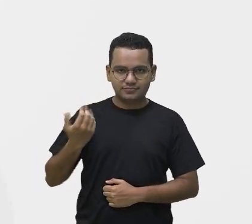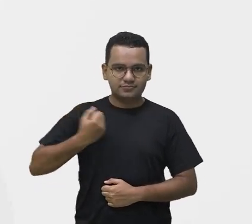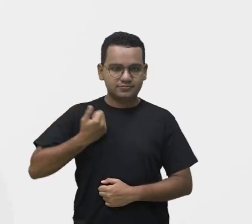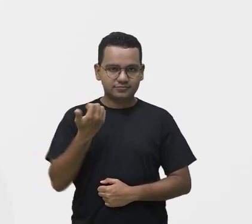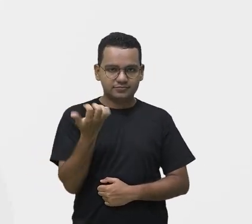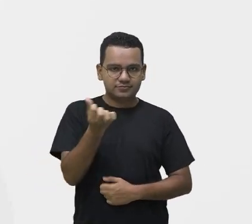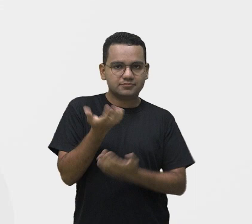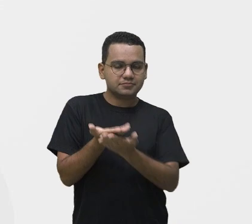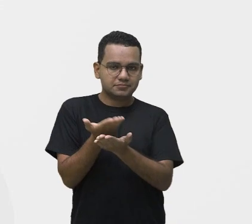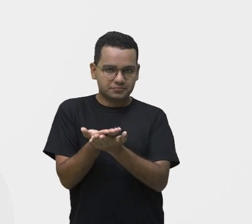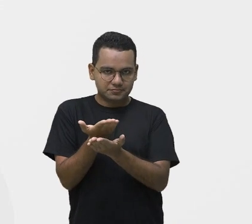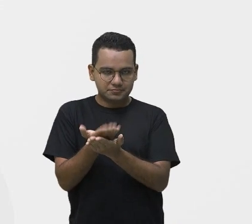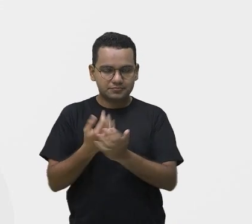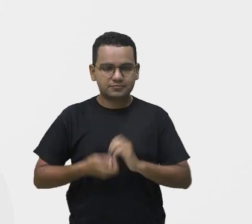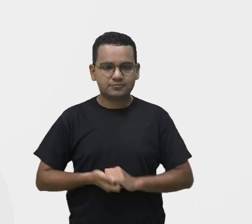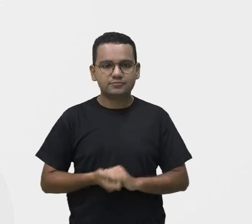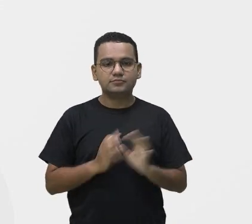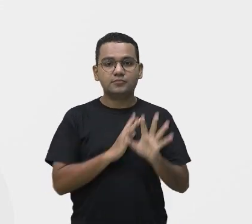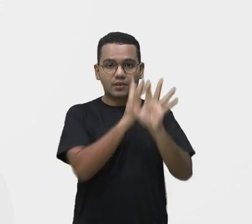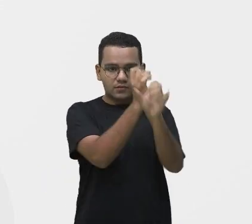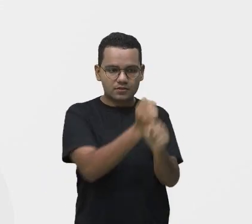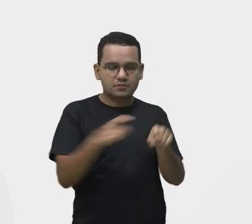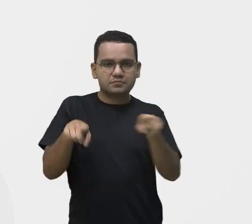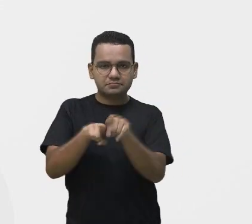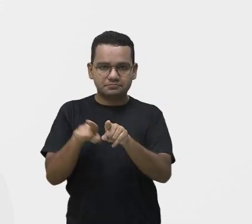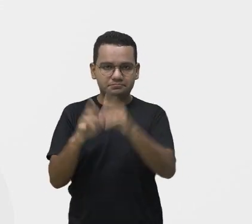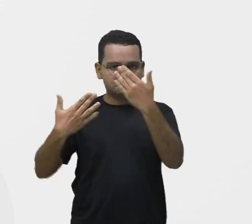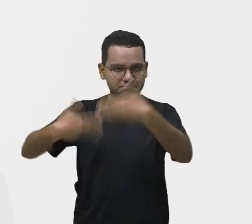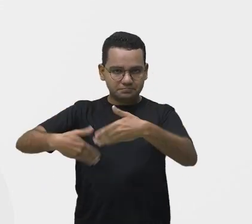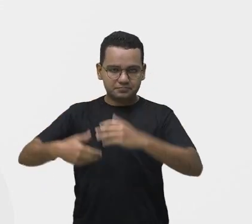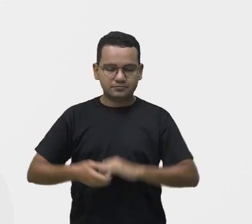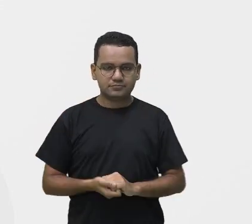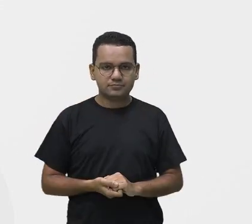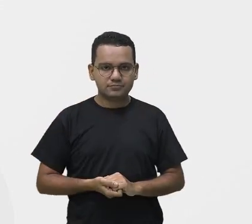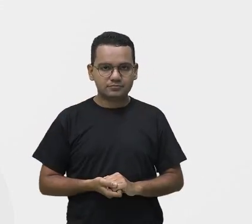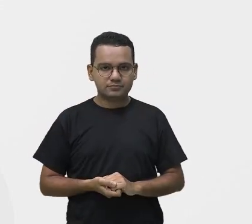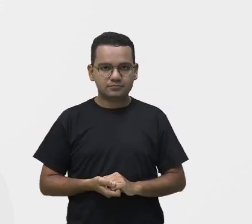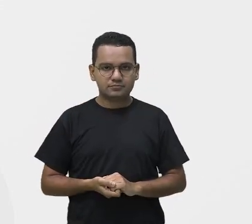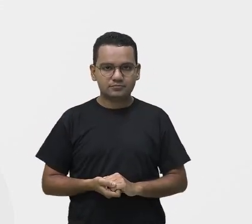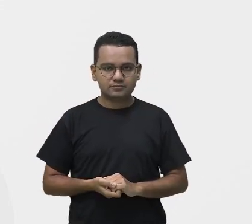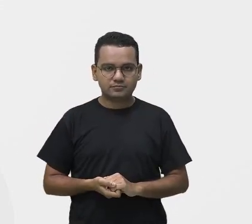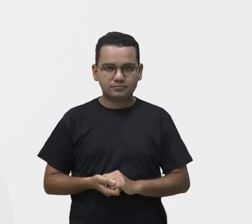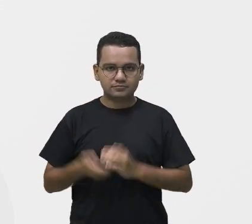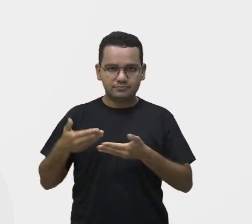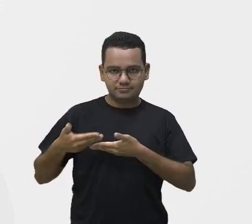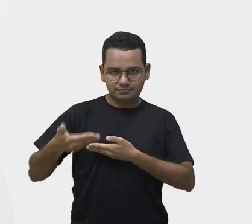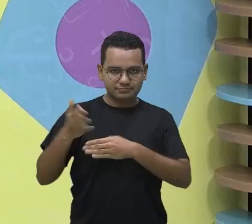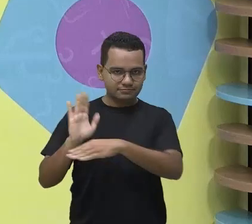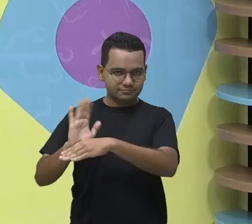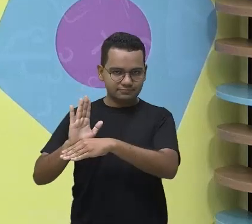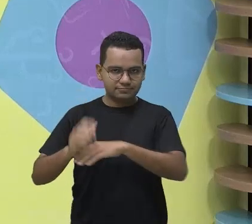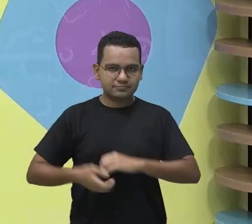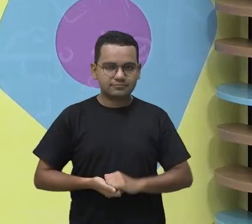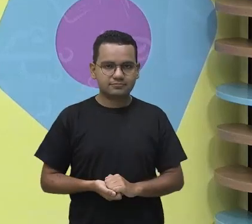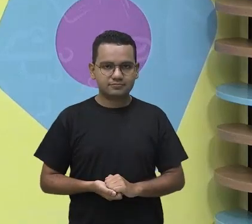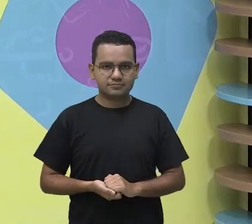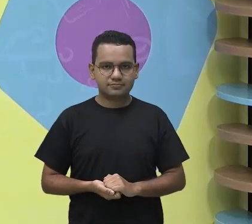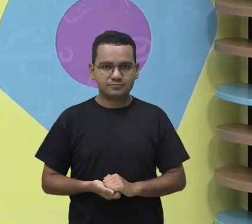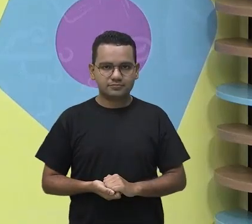número 16, onde nós temos a nossa revisão e a avaliação. Então, vamos ao conteúdo da nossa aula de